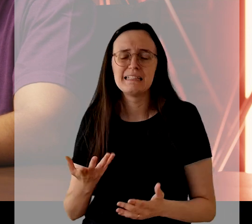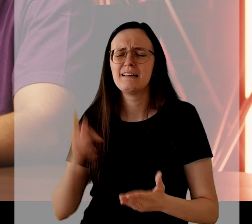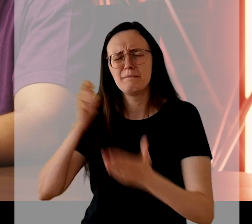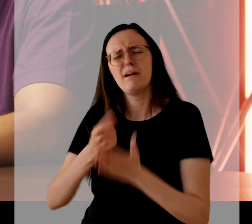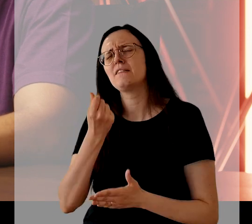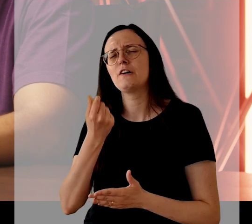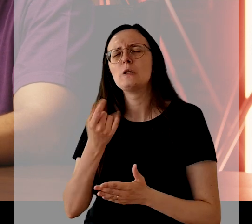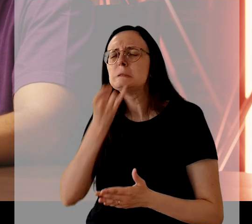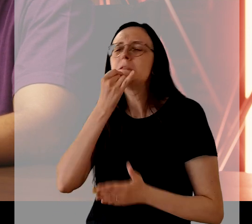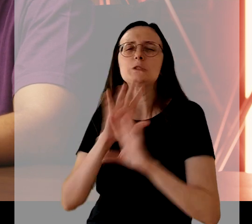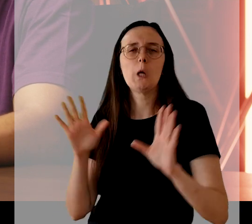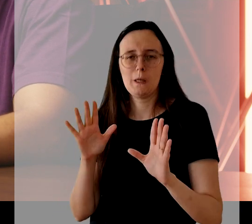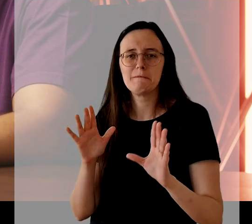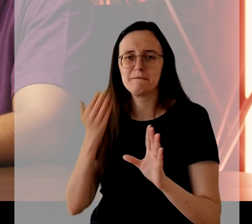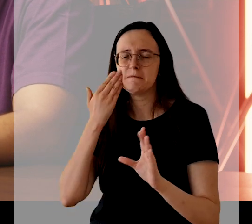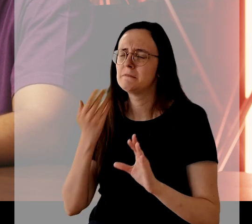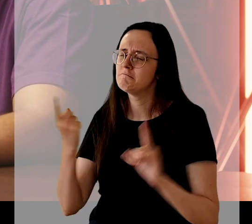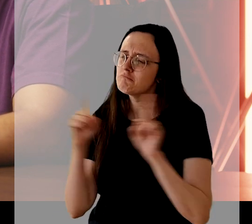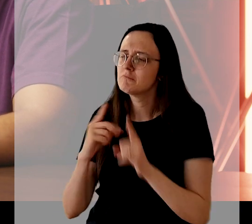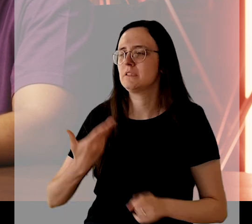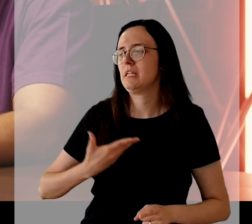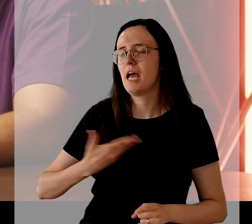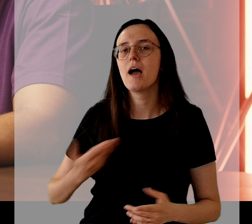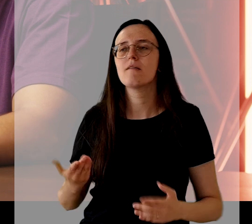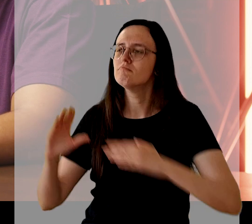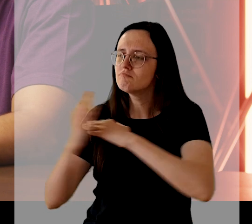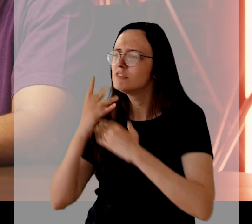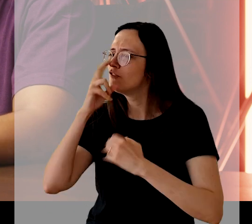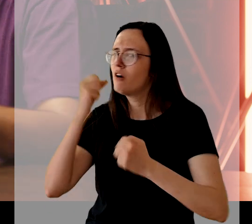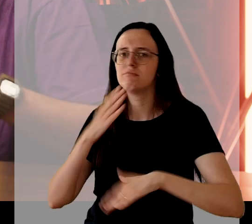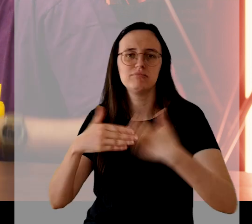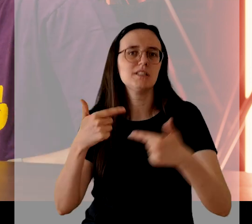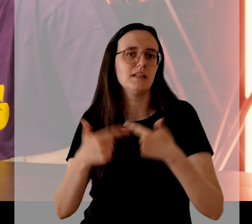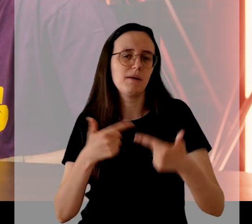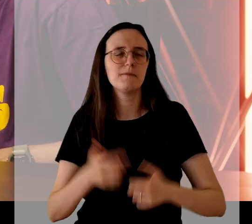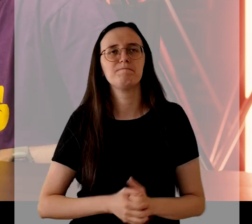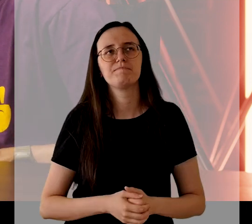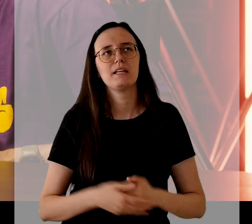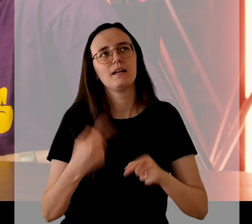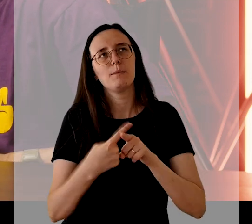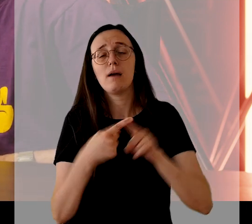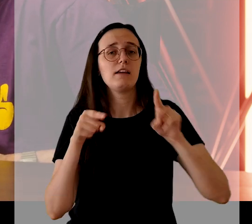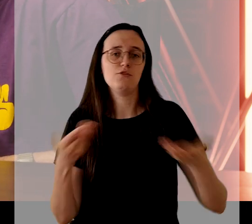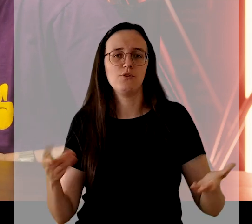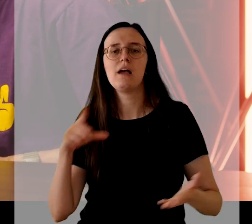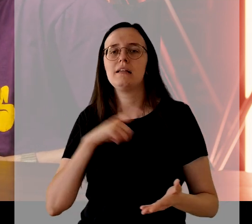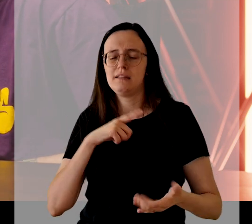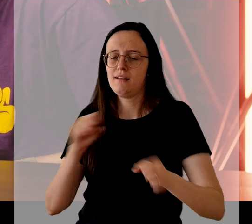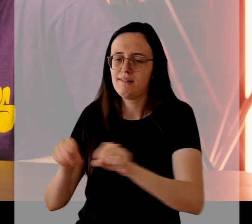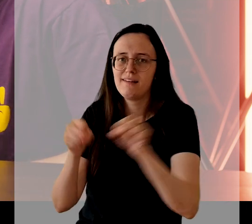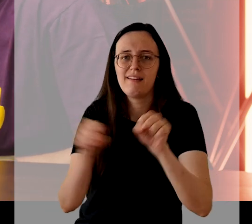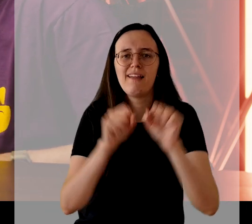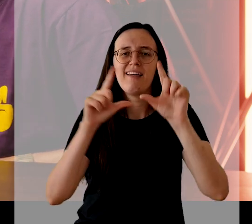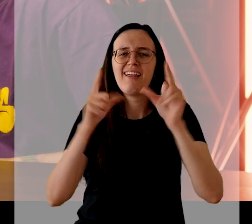muito, pague um valor simbólico ali para um camarada que pode te fortalecer, né? Porque é isso, existe